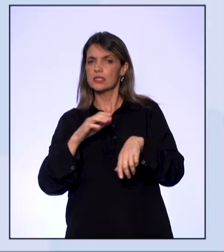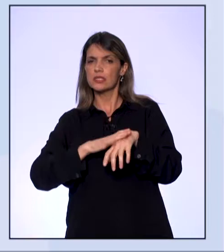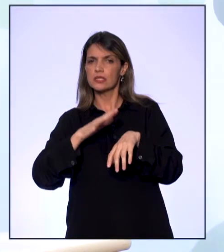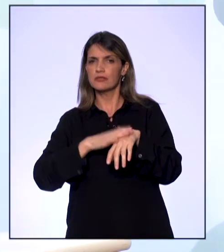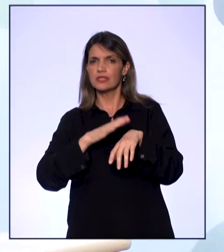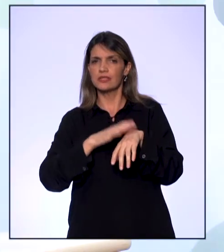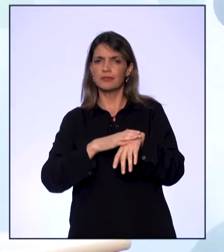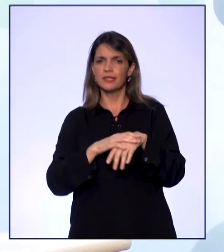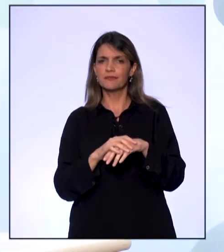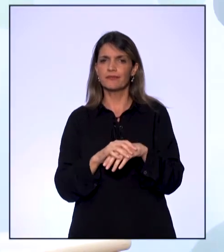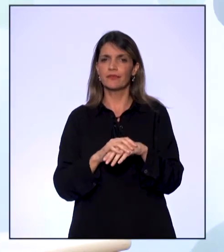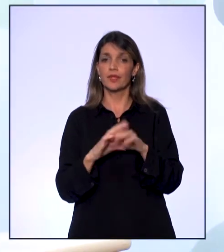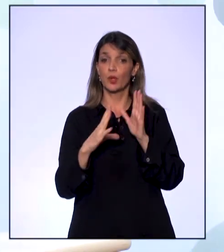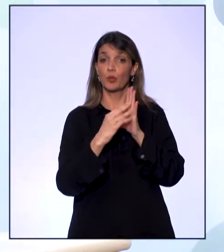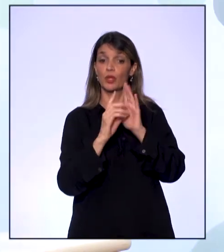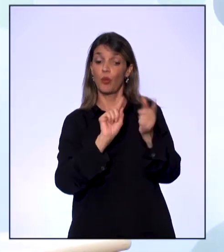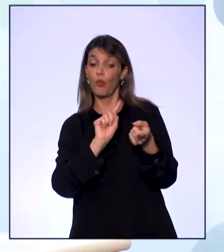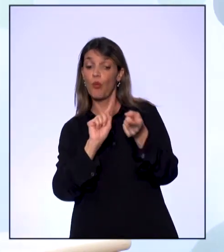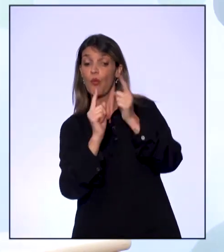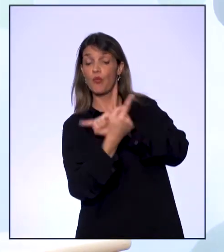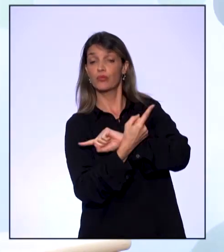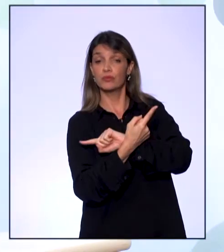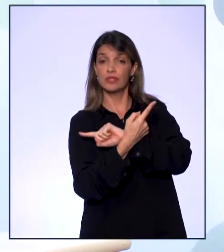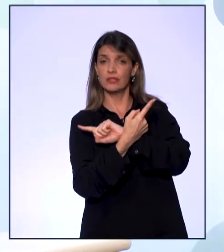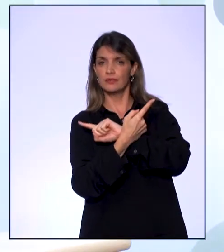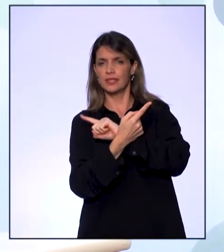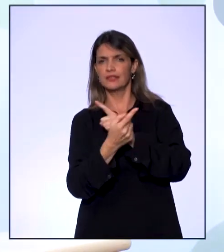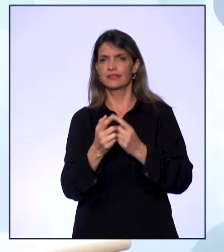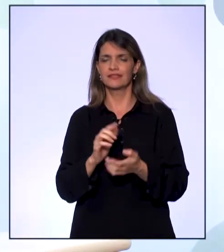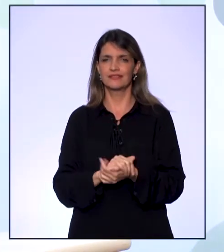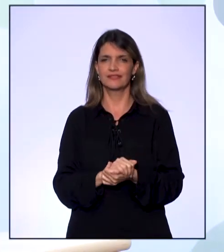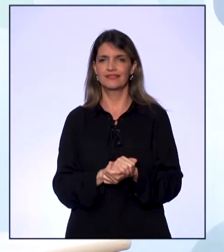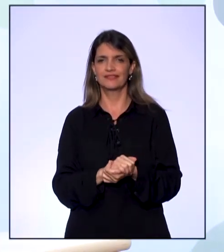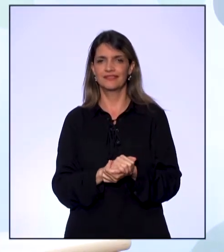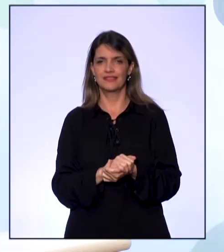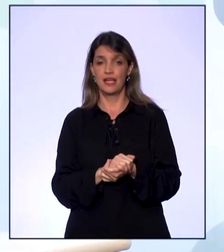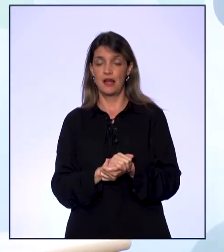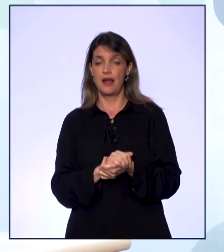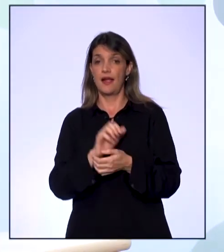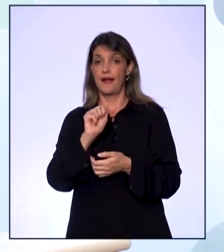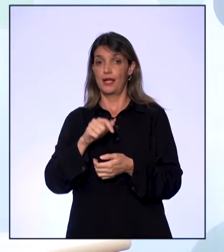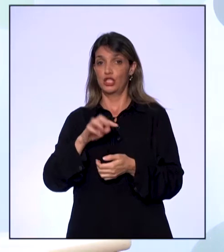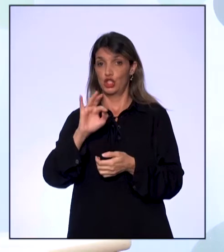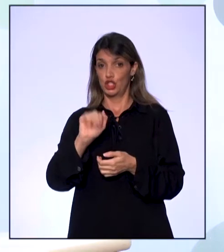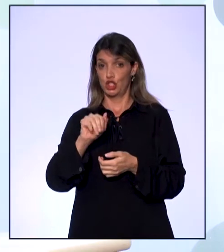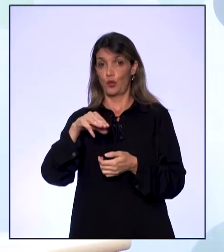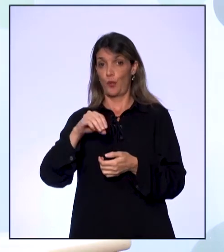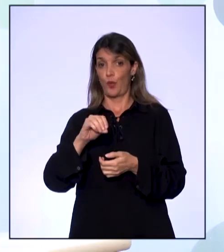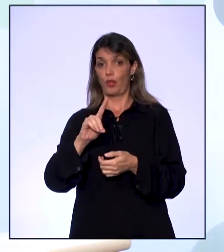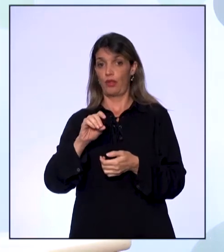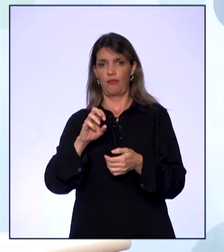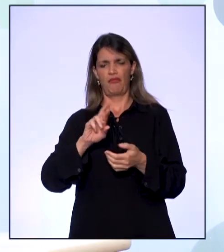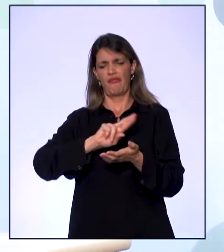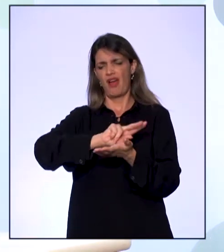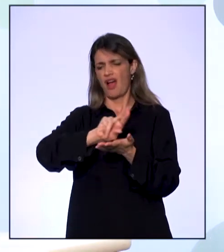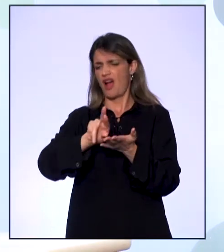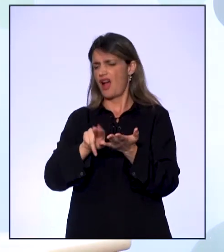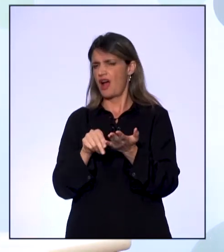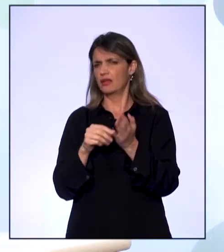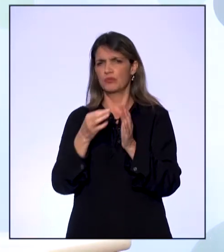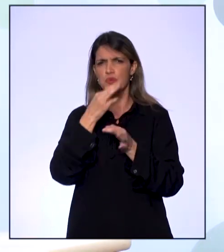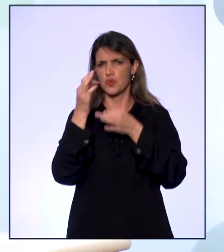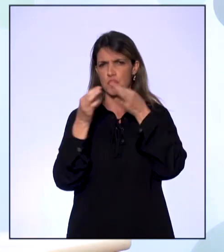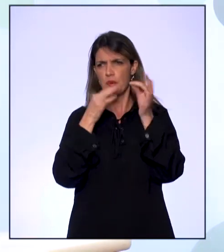outro modelo, que é um modelo contrário, dessa forma não deve ser feito. É o antimodelo. Eu posso pegar vários tipos de argumentos, que a gente vai